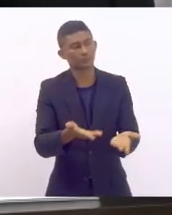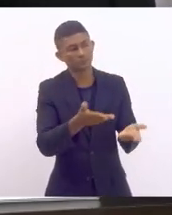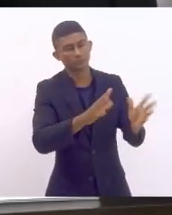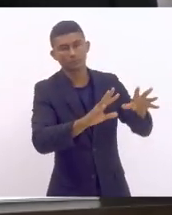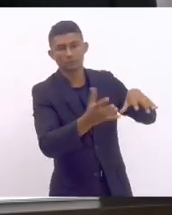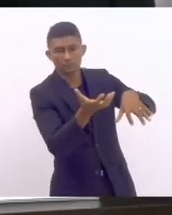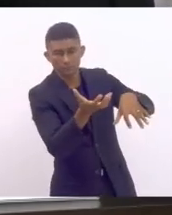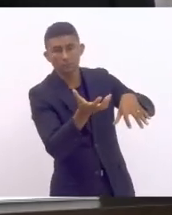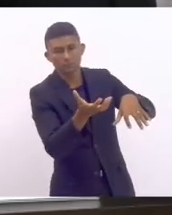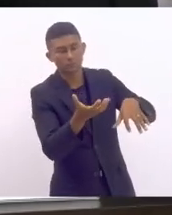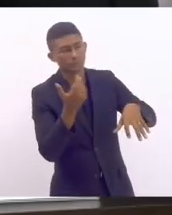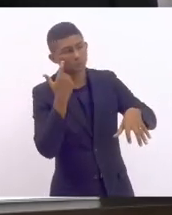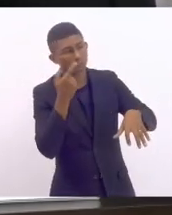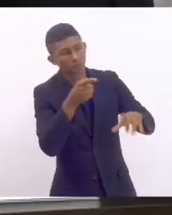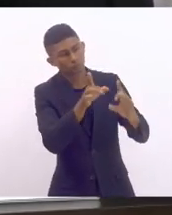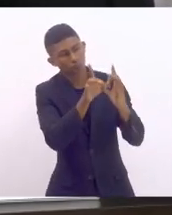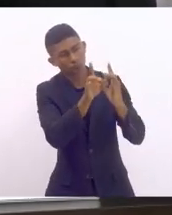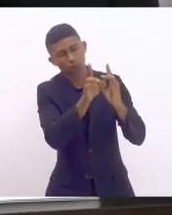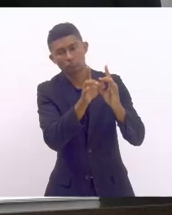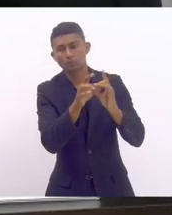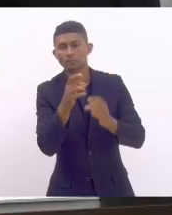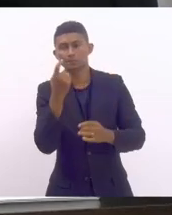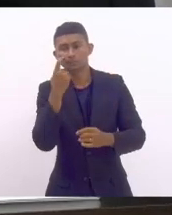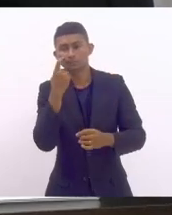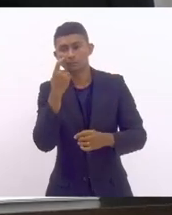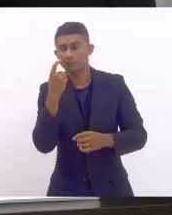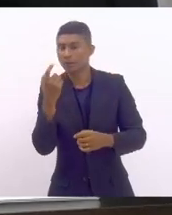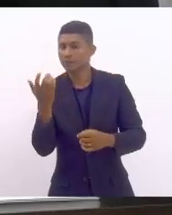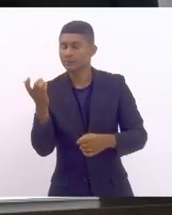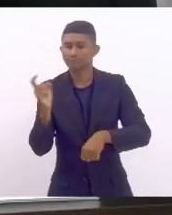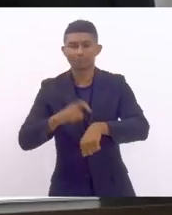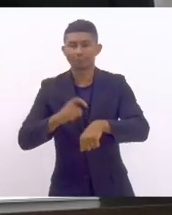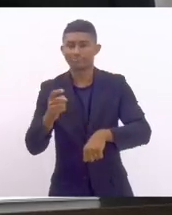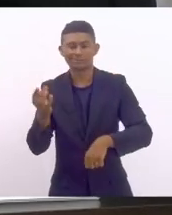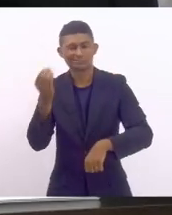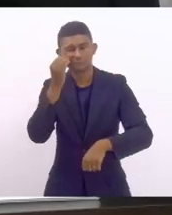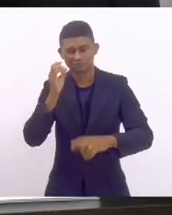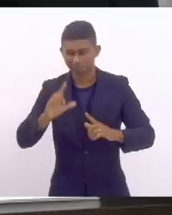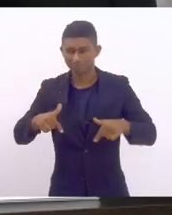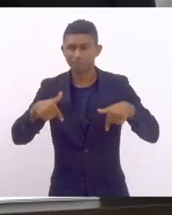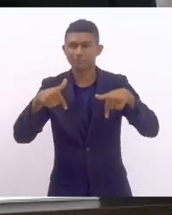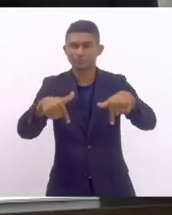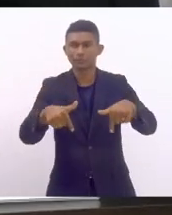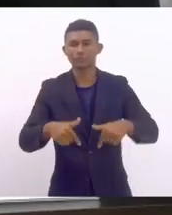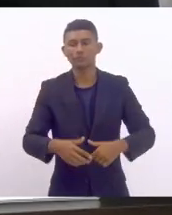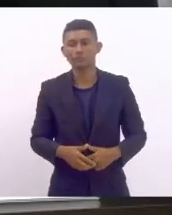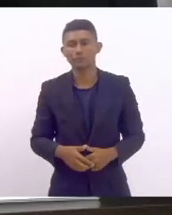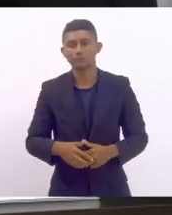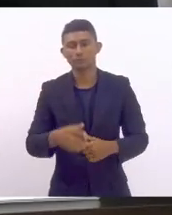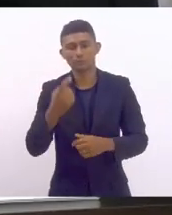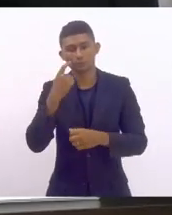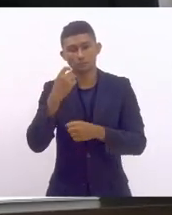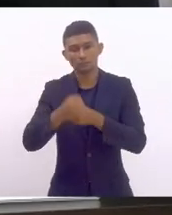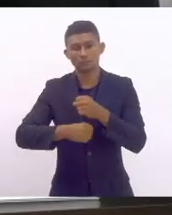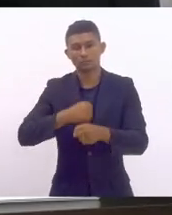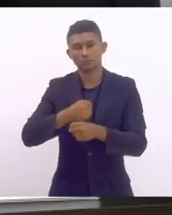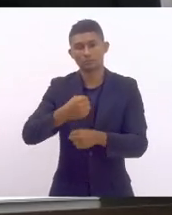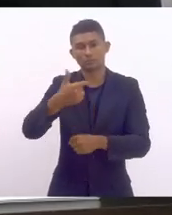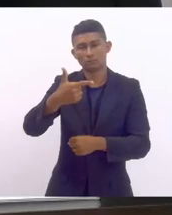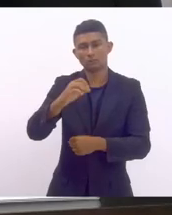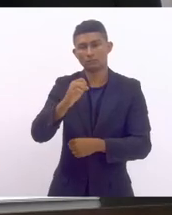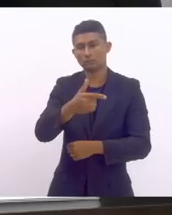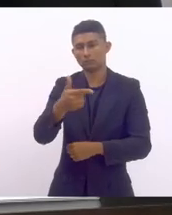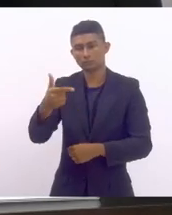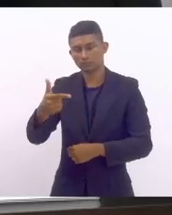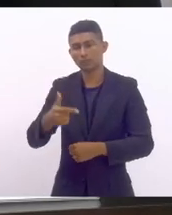ela que a gente de forma imediata buscar a recomposição para 2022 a